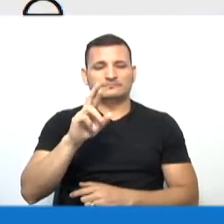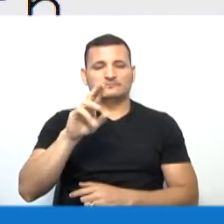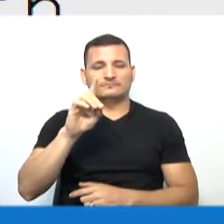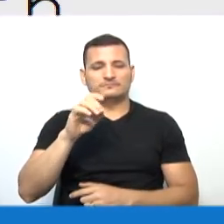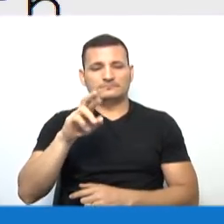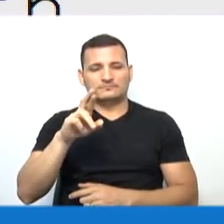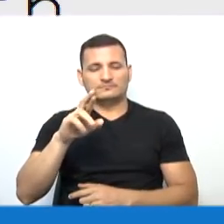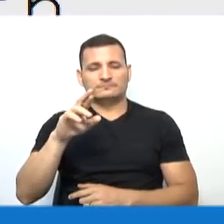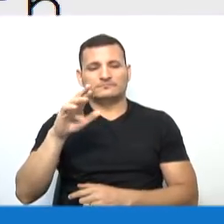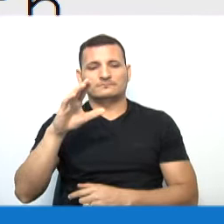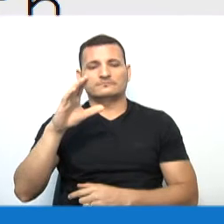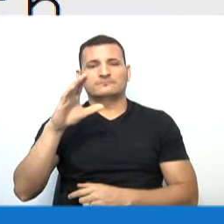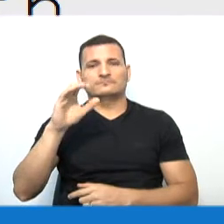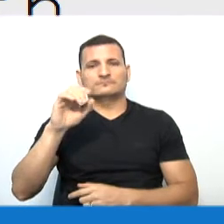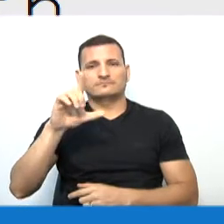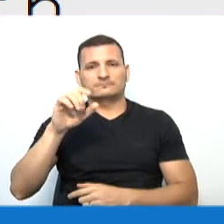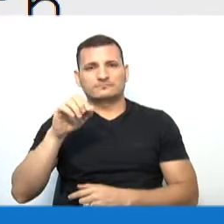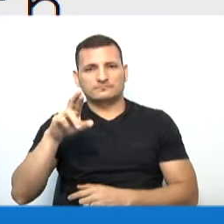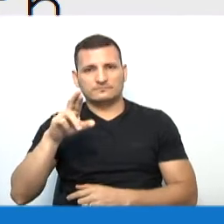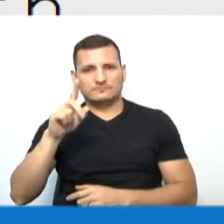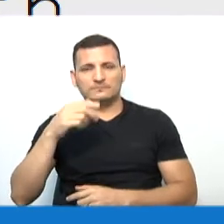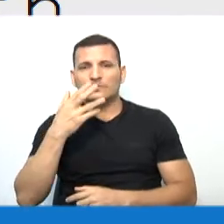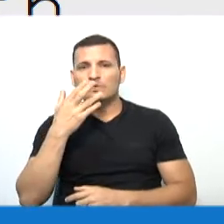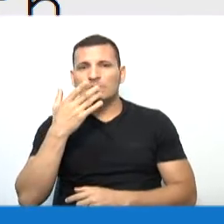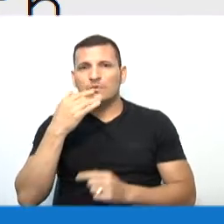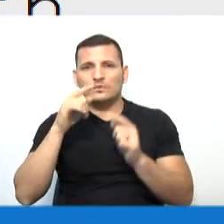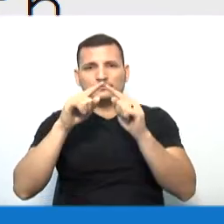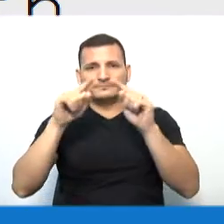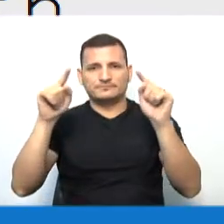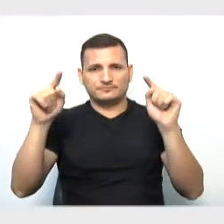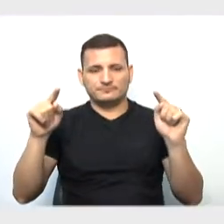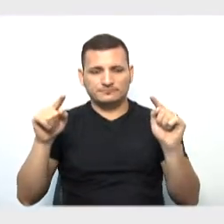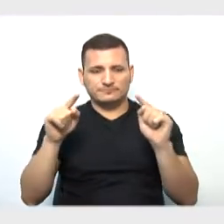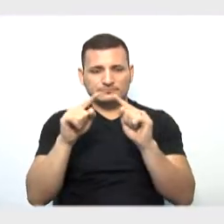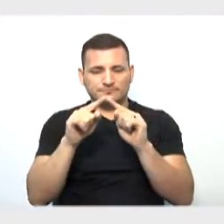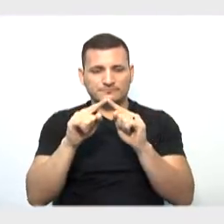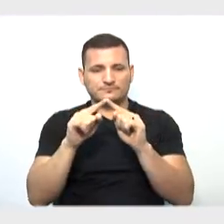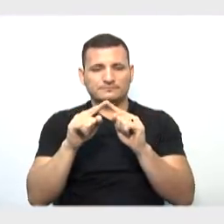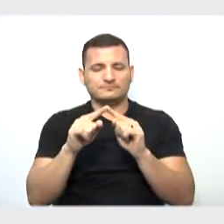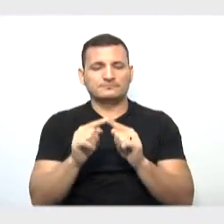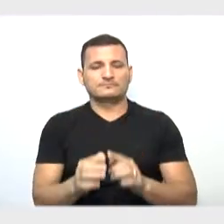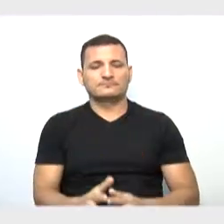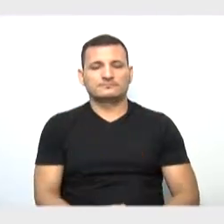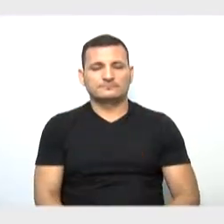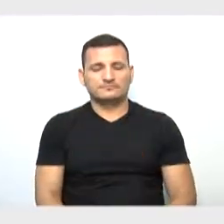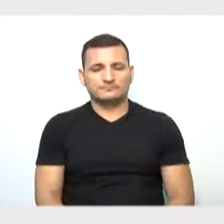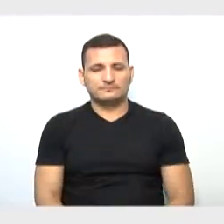color. O que é isso? Cor da borda. Cor